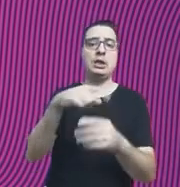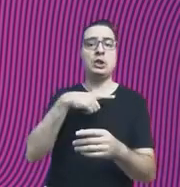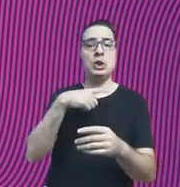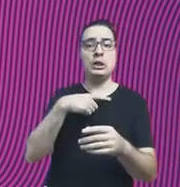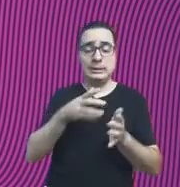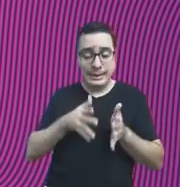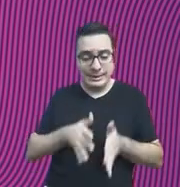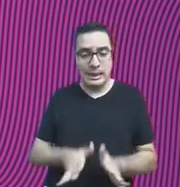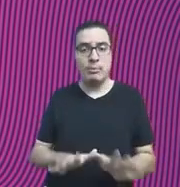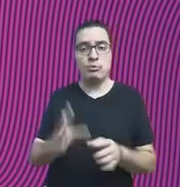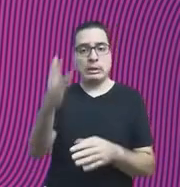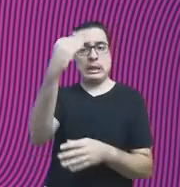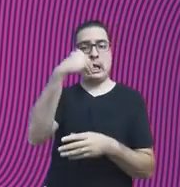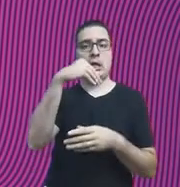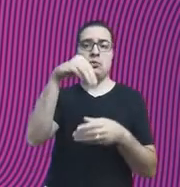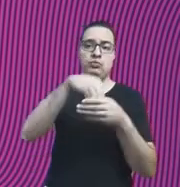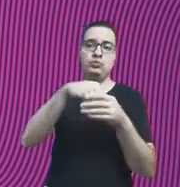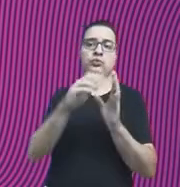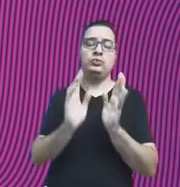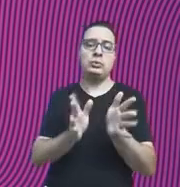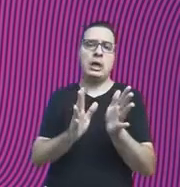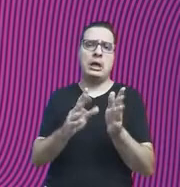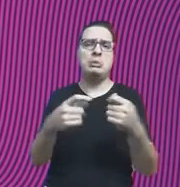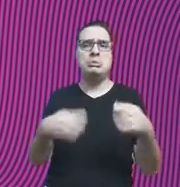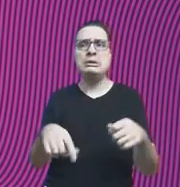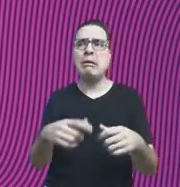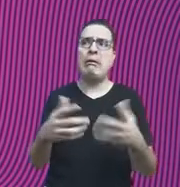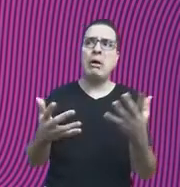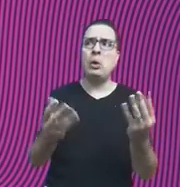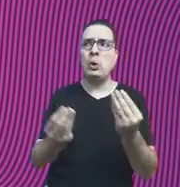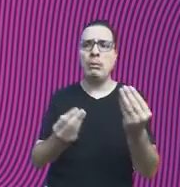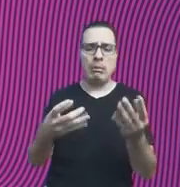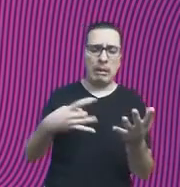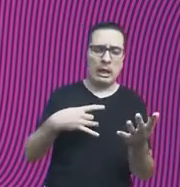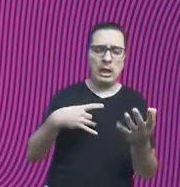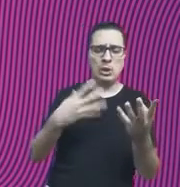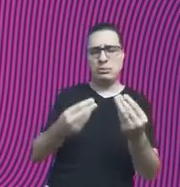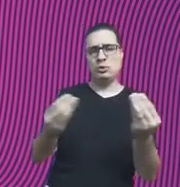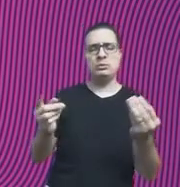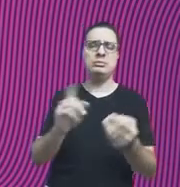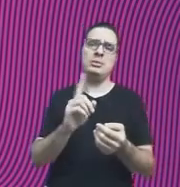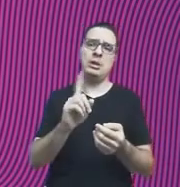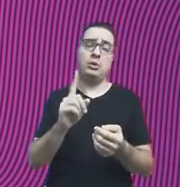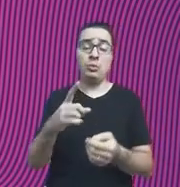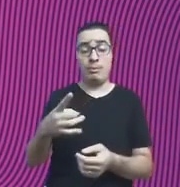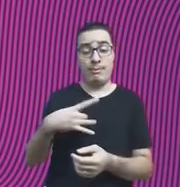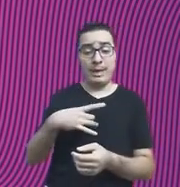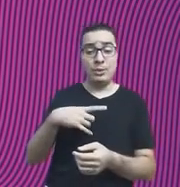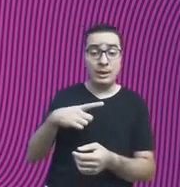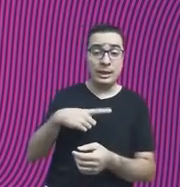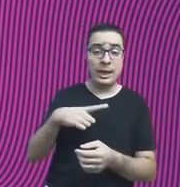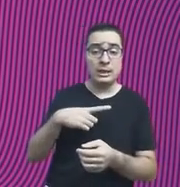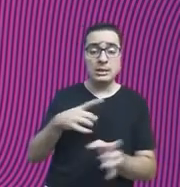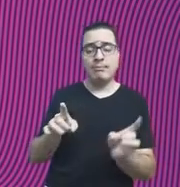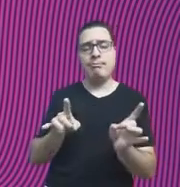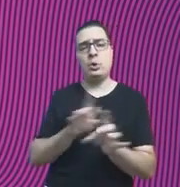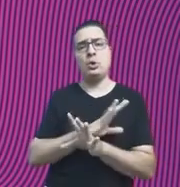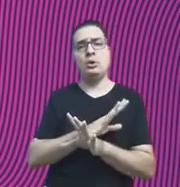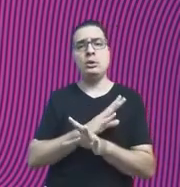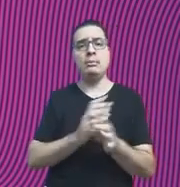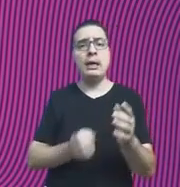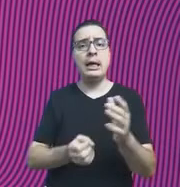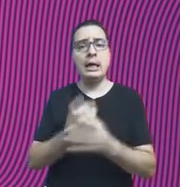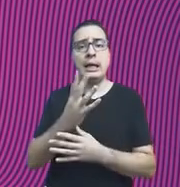não precisamos de muitas incertezas, de muitos medos. Os medos que nós temos são suficientes para criar a dinâmica